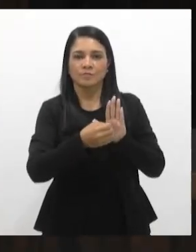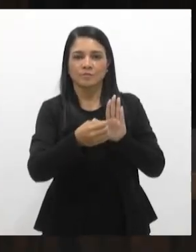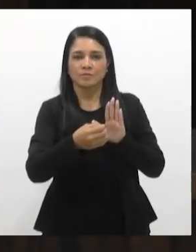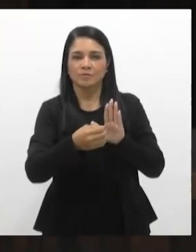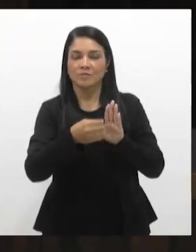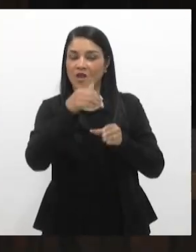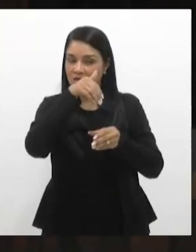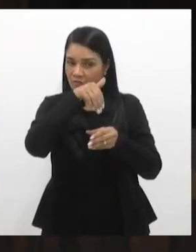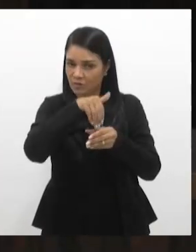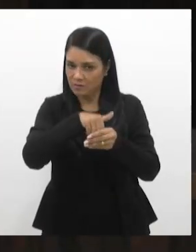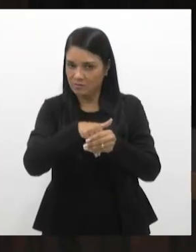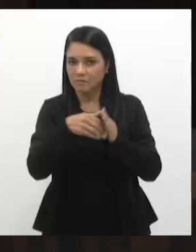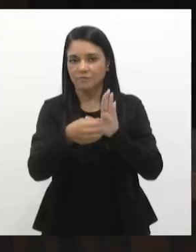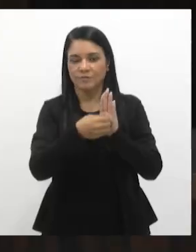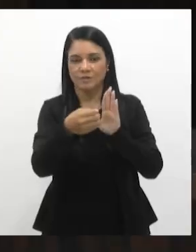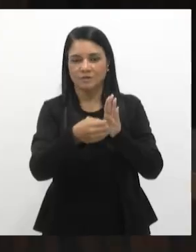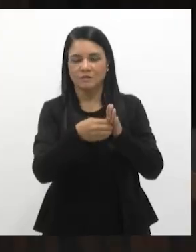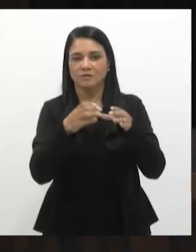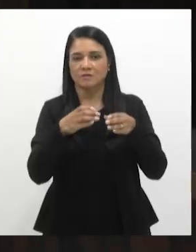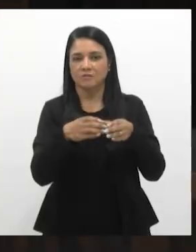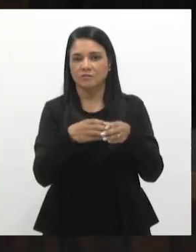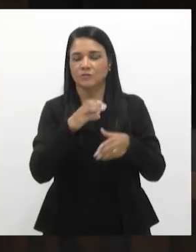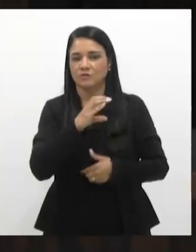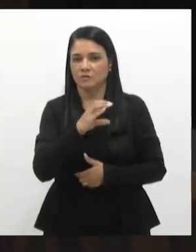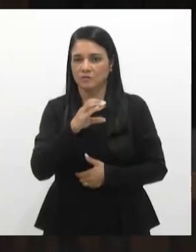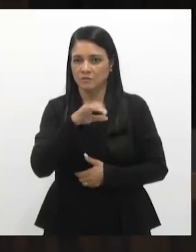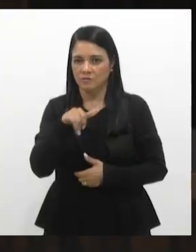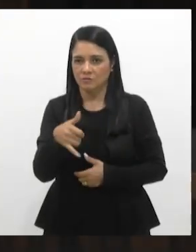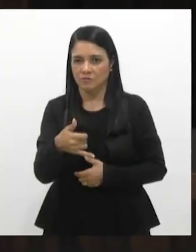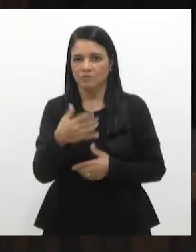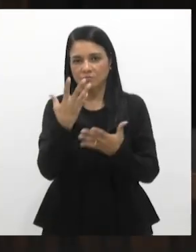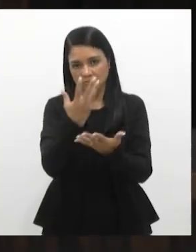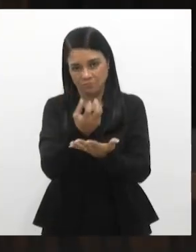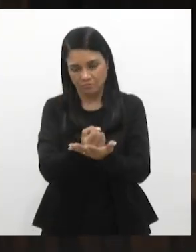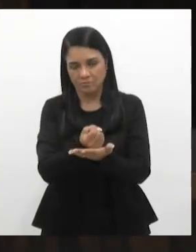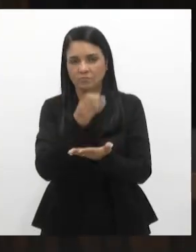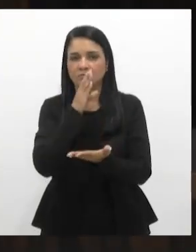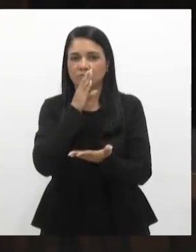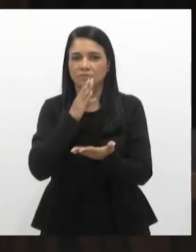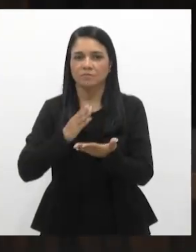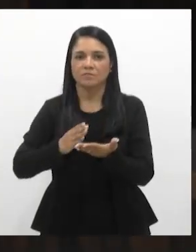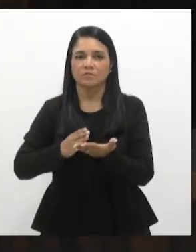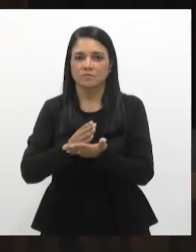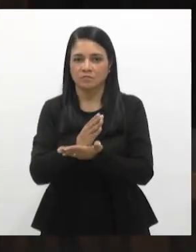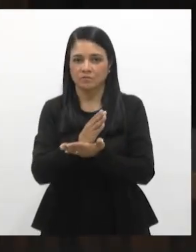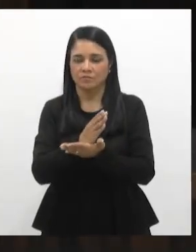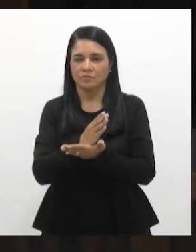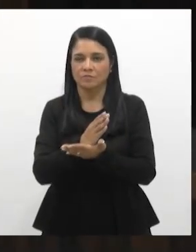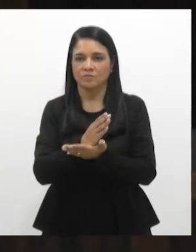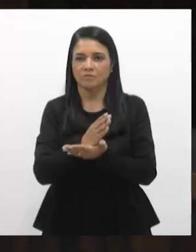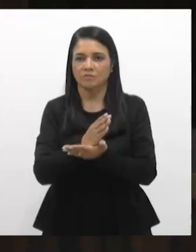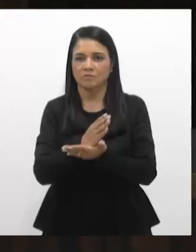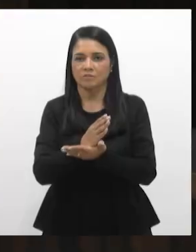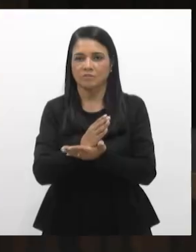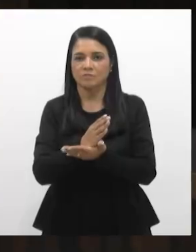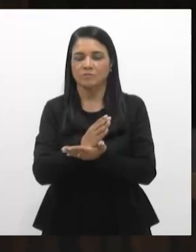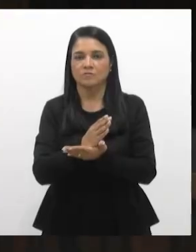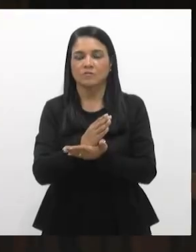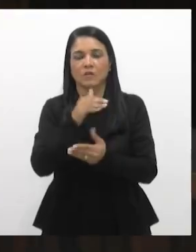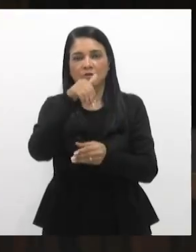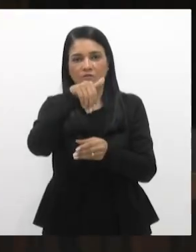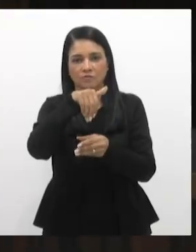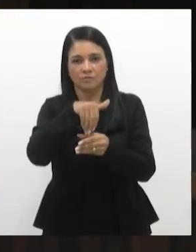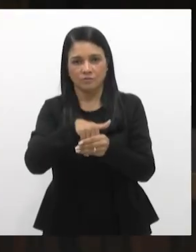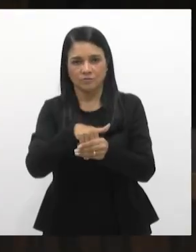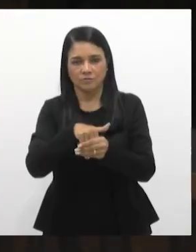Em votação, o parecer da Comissão de Constituição e Justiça. Senhores que aprovam, permaneçam como estão. Aprovado. Em